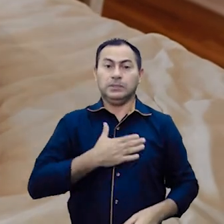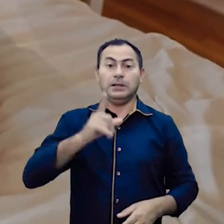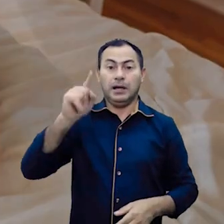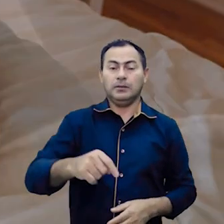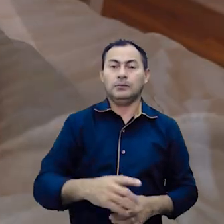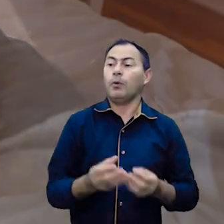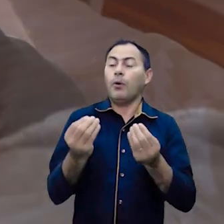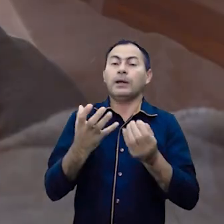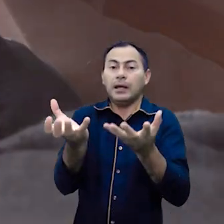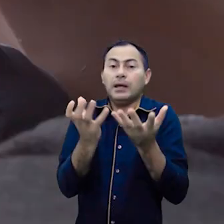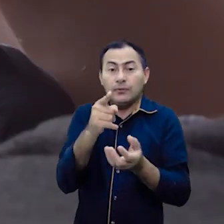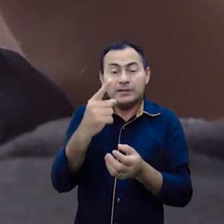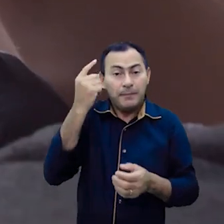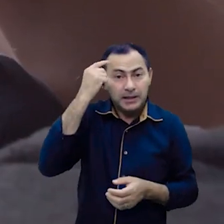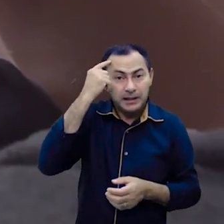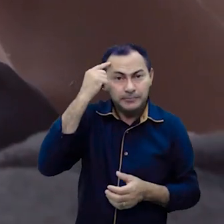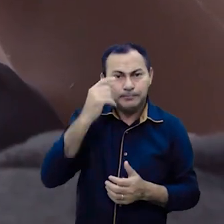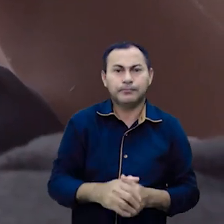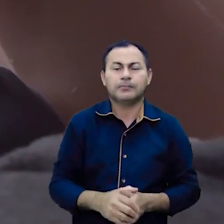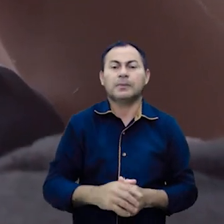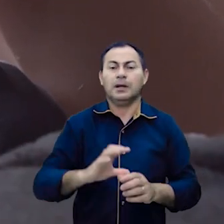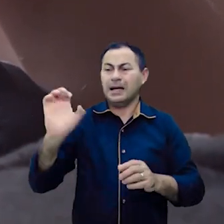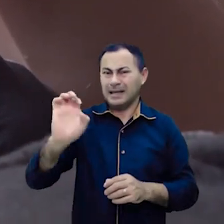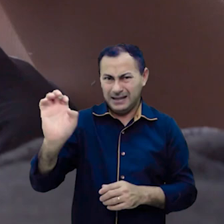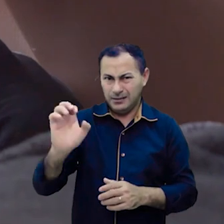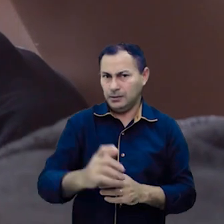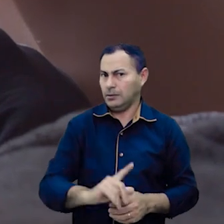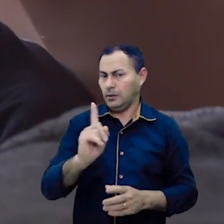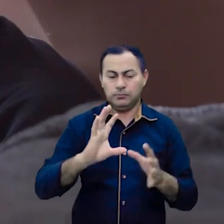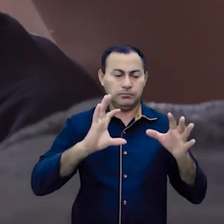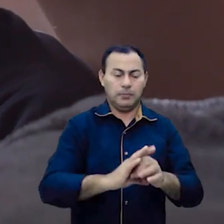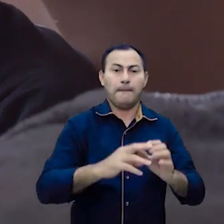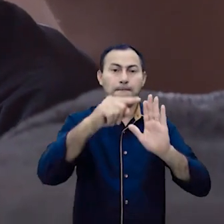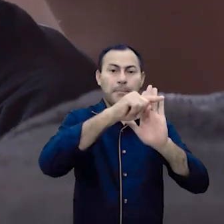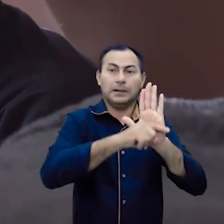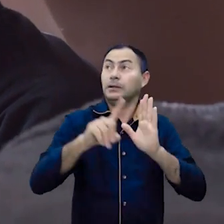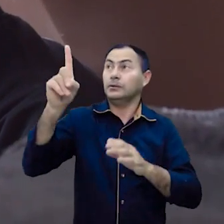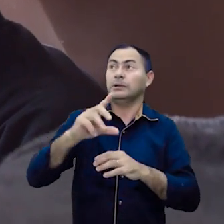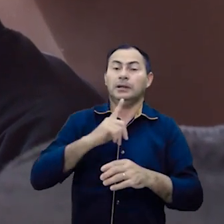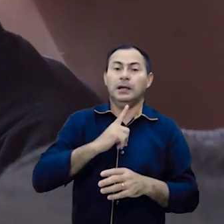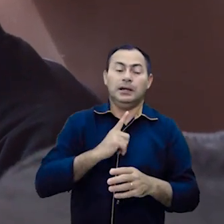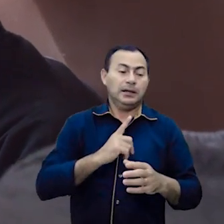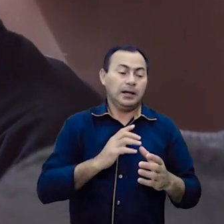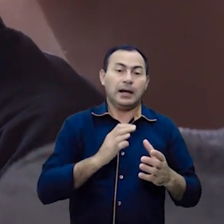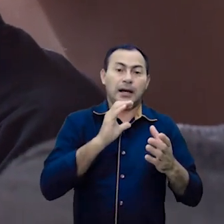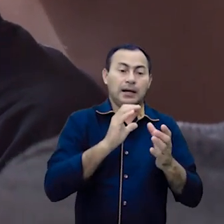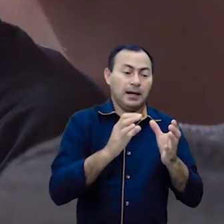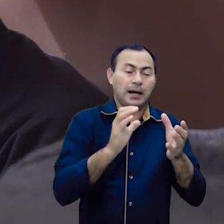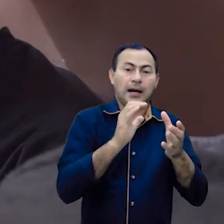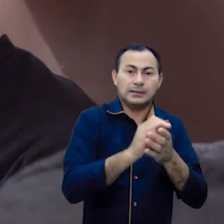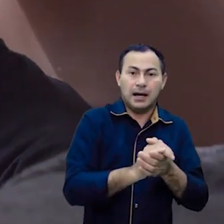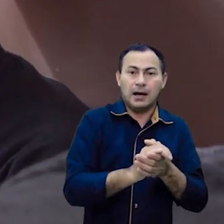eles gostariam que fosse como eles gostariam que você pensasse a homossexualidade não se ajusta ao plano de Deus para se ter